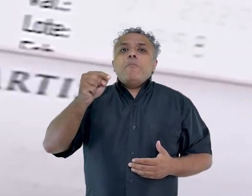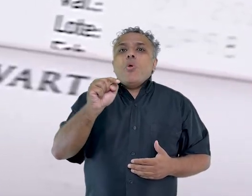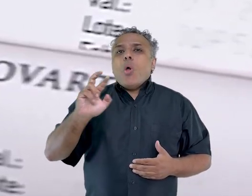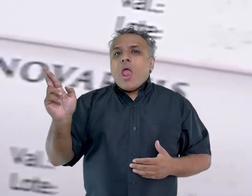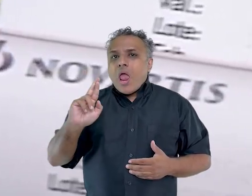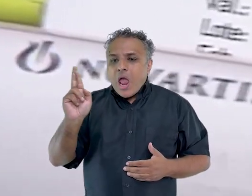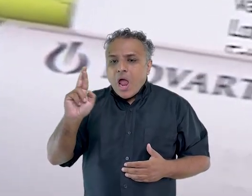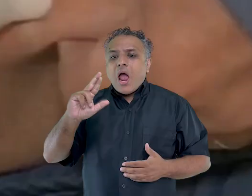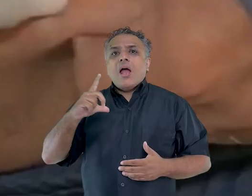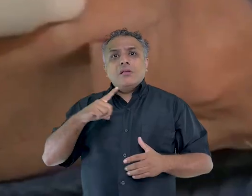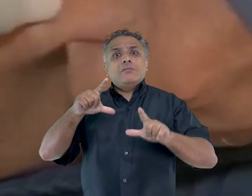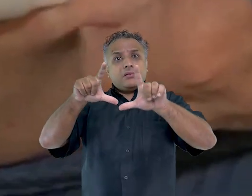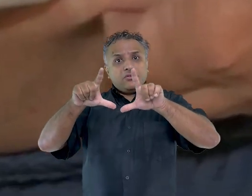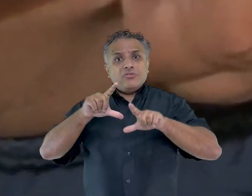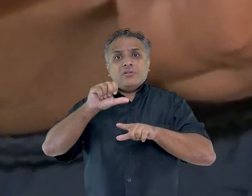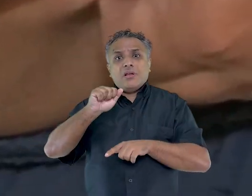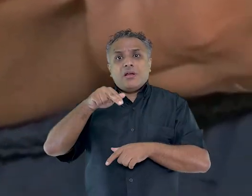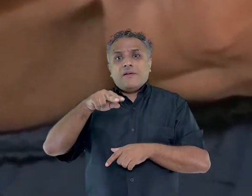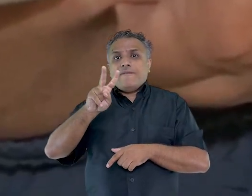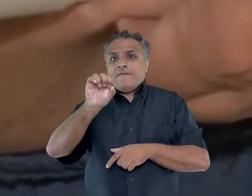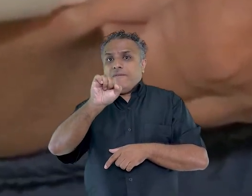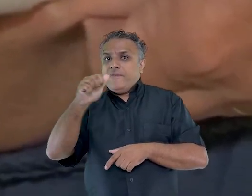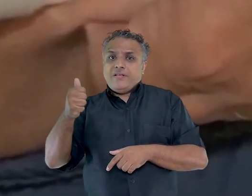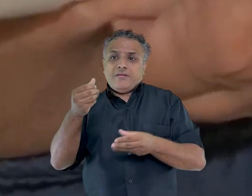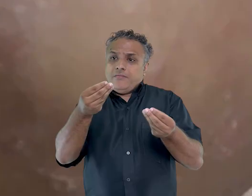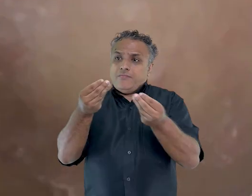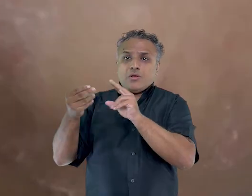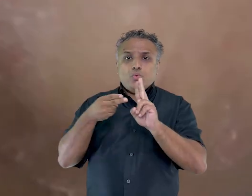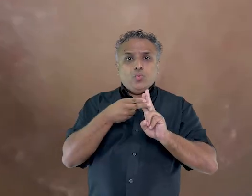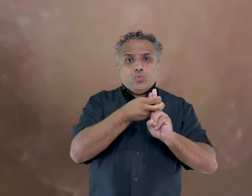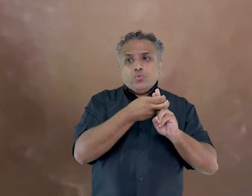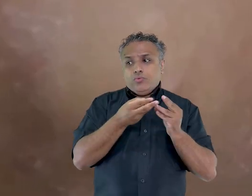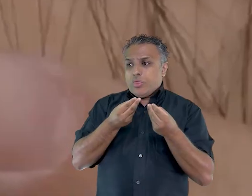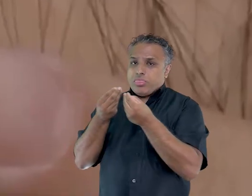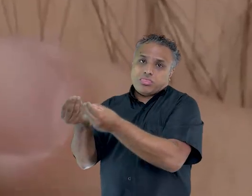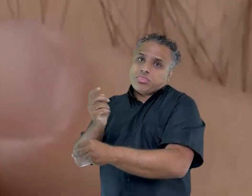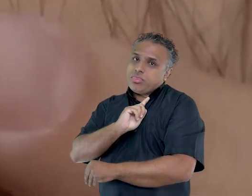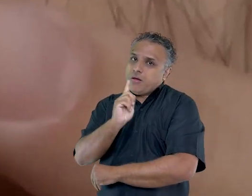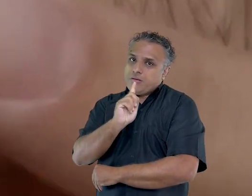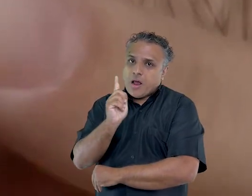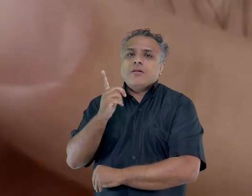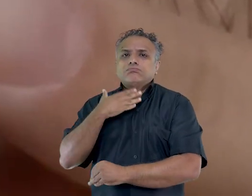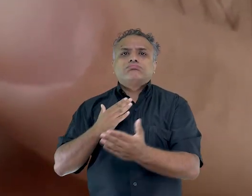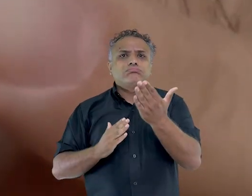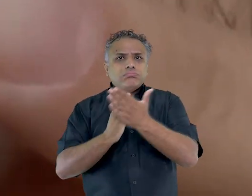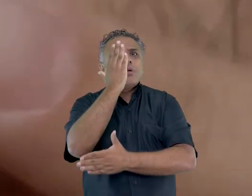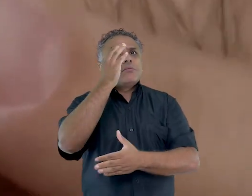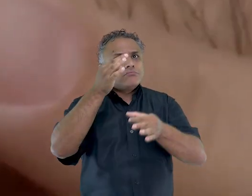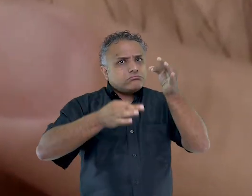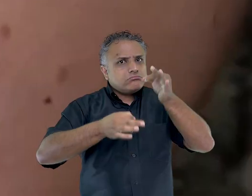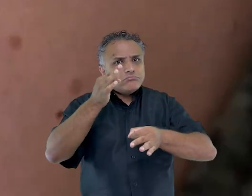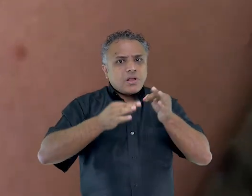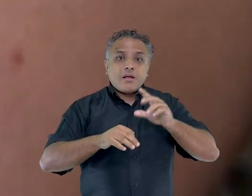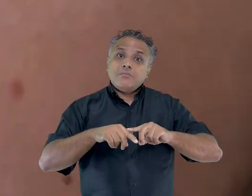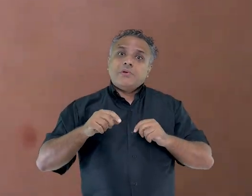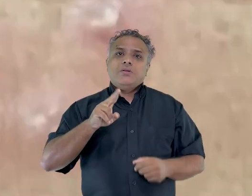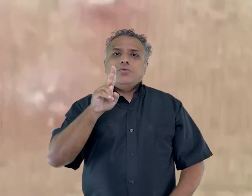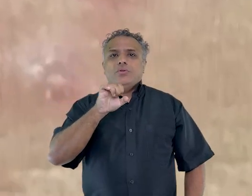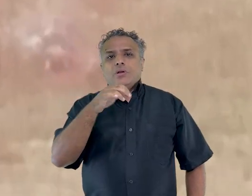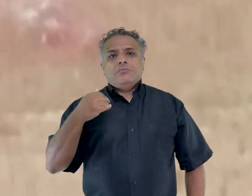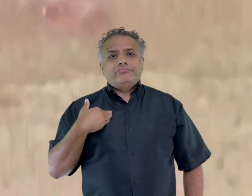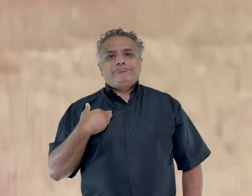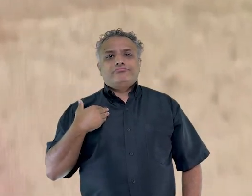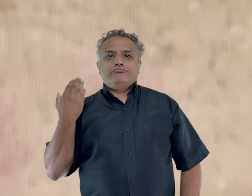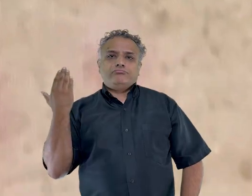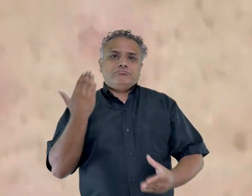tem registro na Anvisa, mas não é fornecido pelo SUS. A sentença foi favorável à autora, mas a União recorreu ao TRF